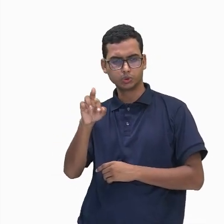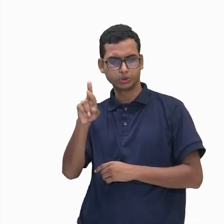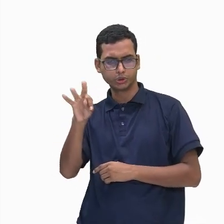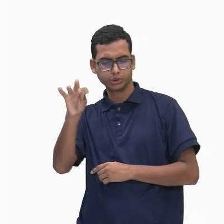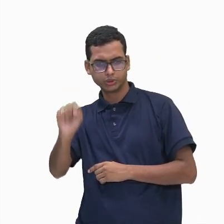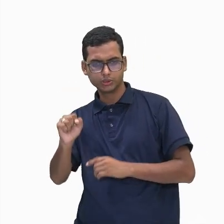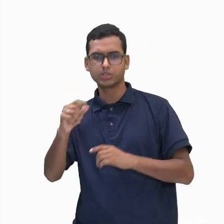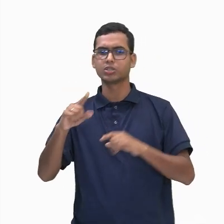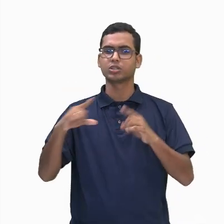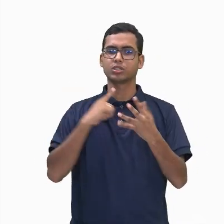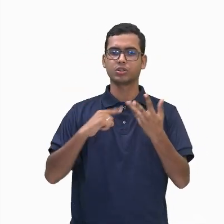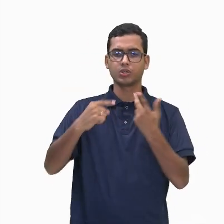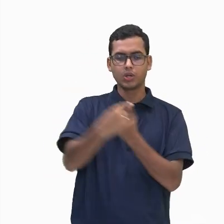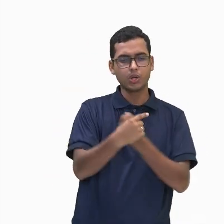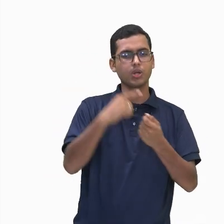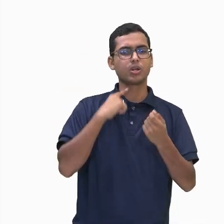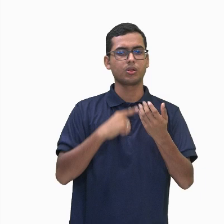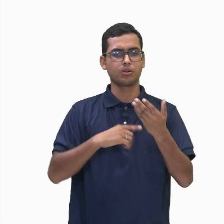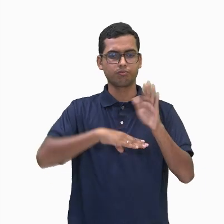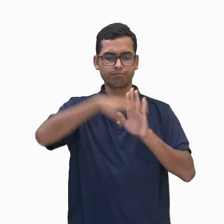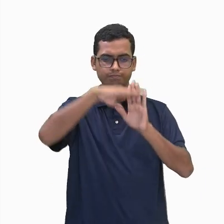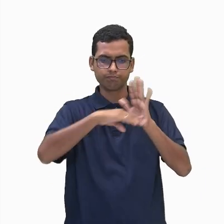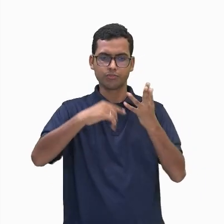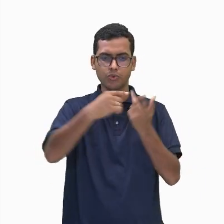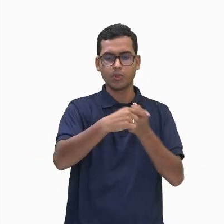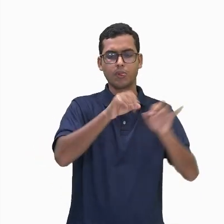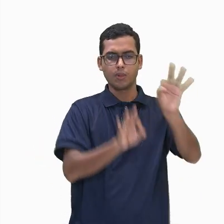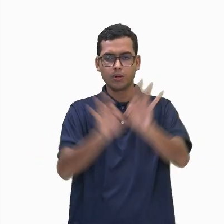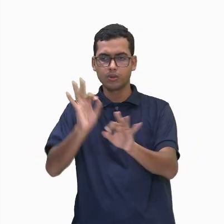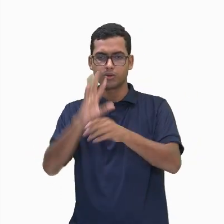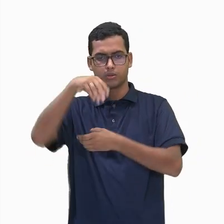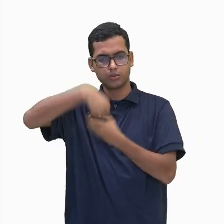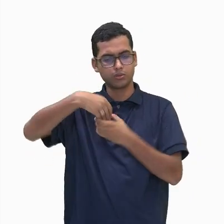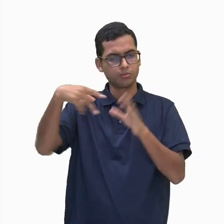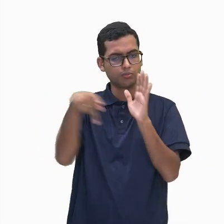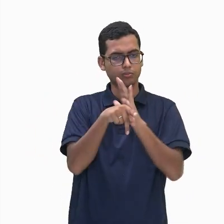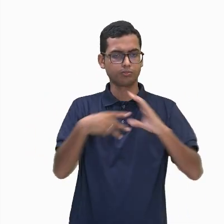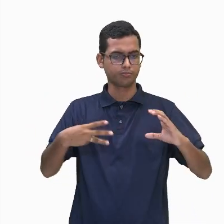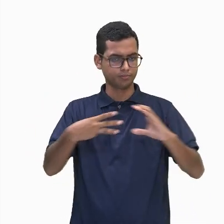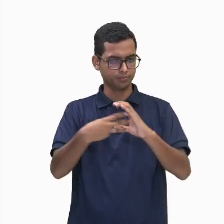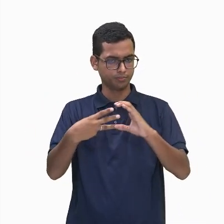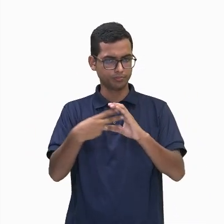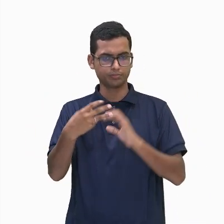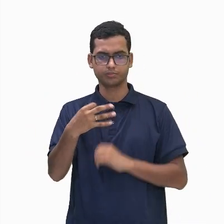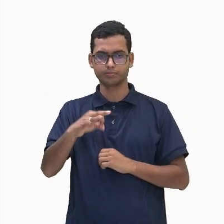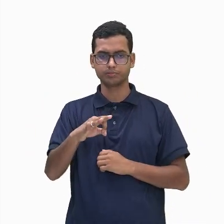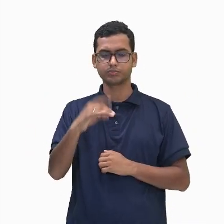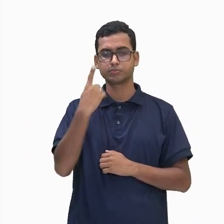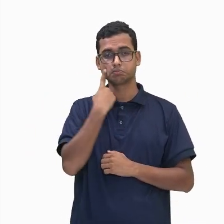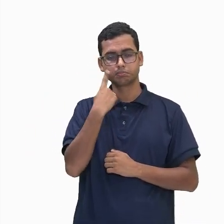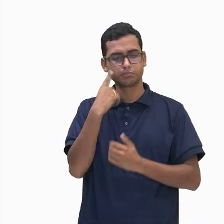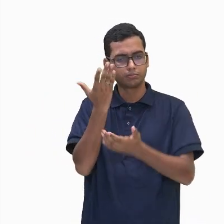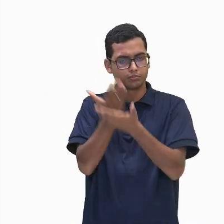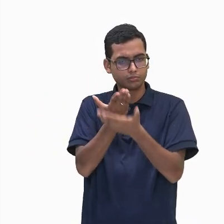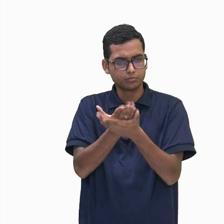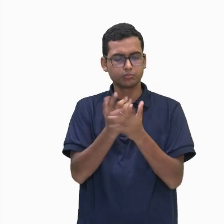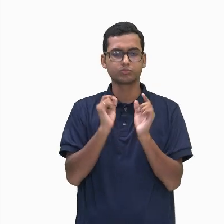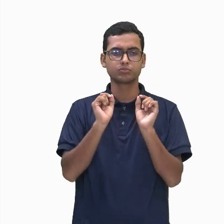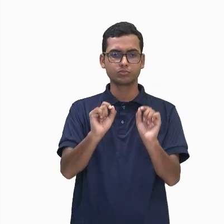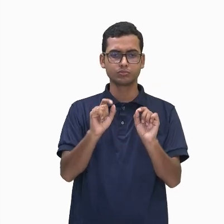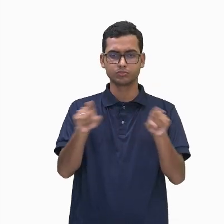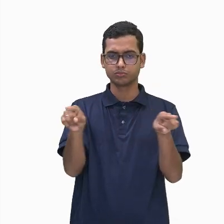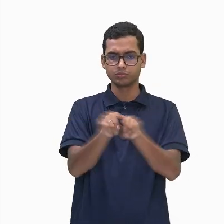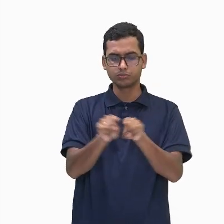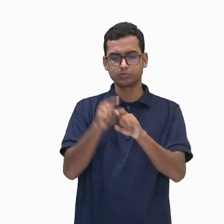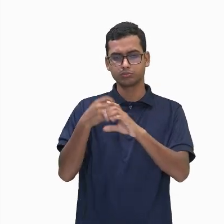estes níveis de organização celular, tá? Nós vimos